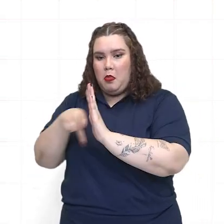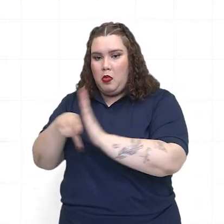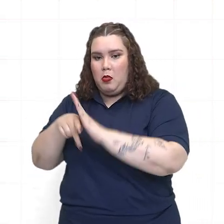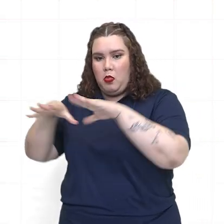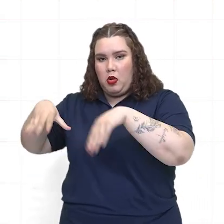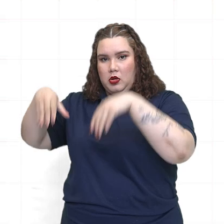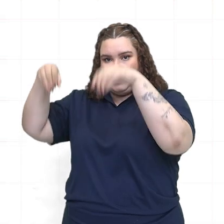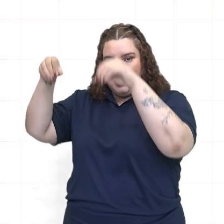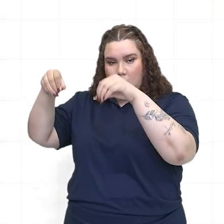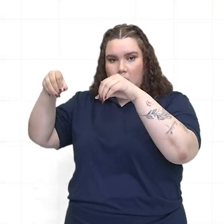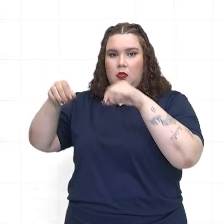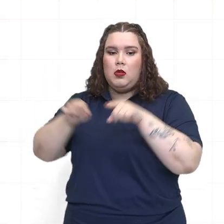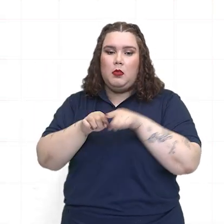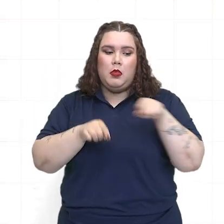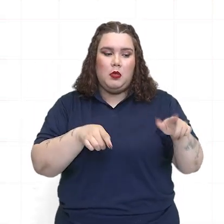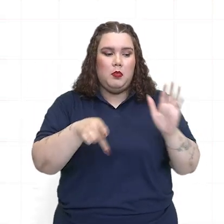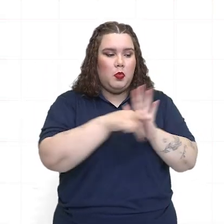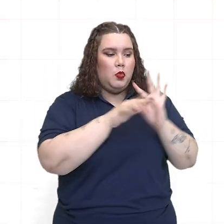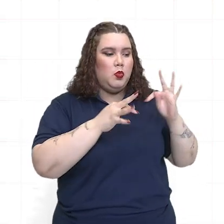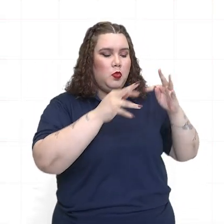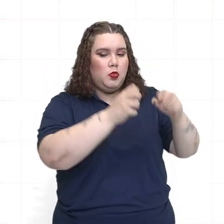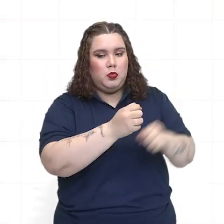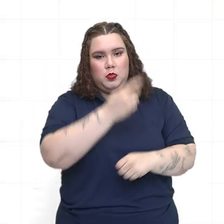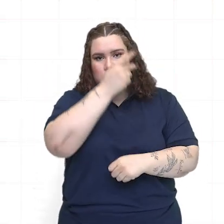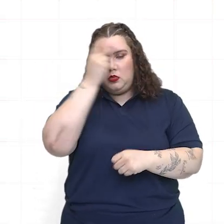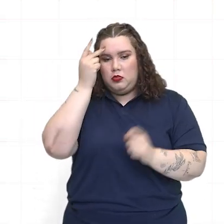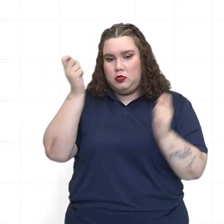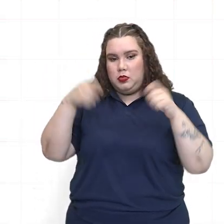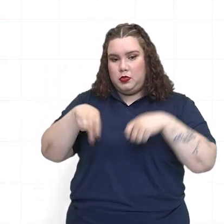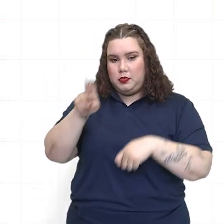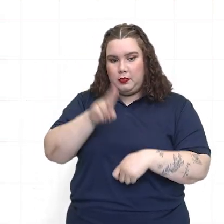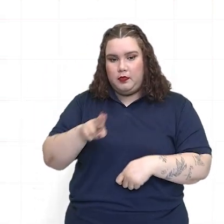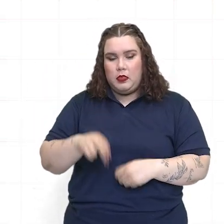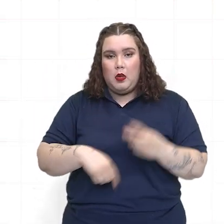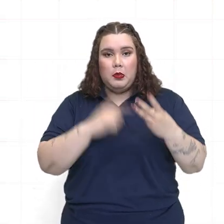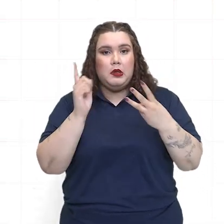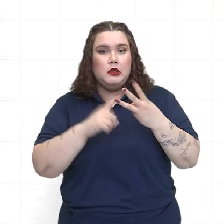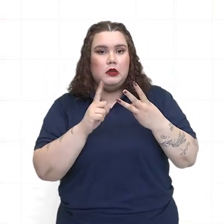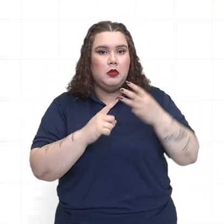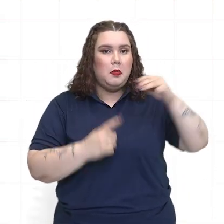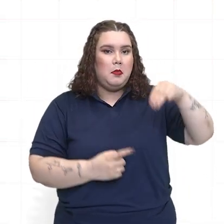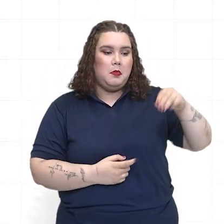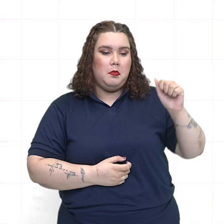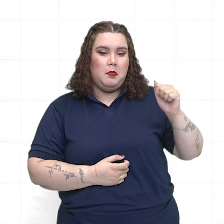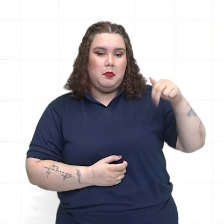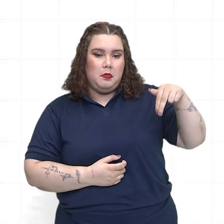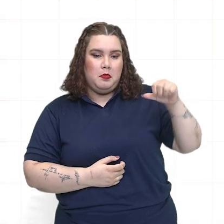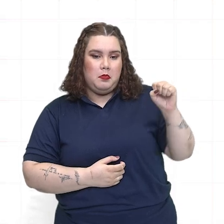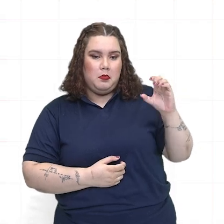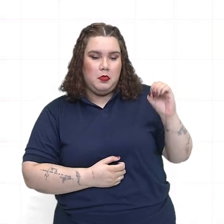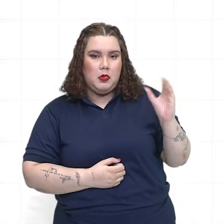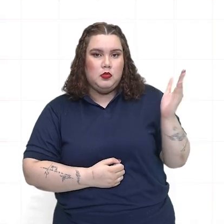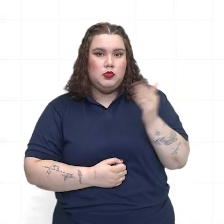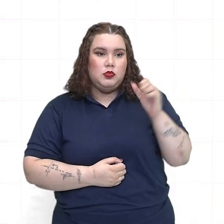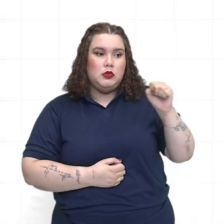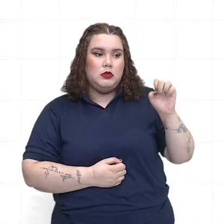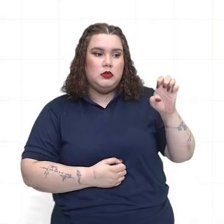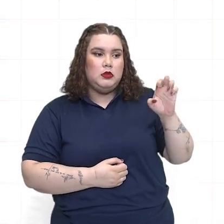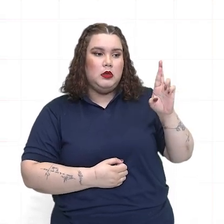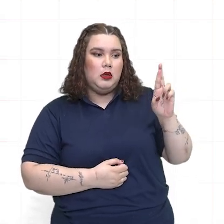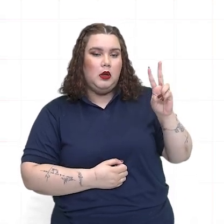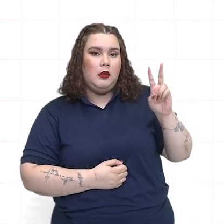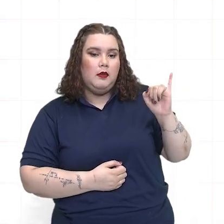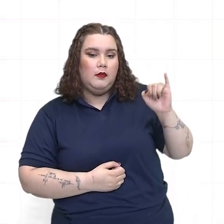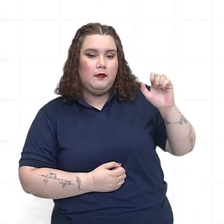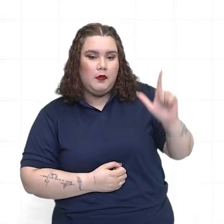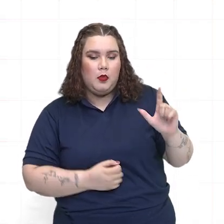comum a todos, tá? E o manso servil, que eram as terras utilizadas pelos camponeses